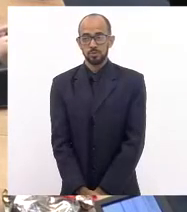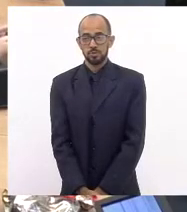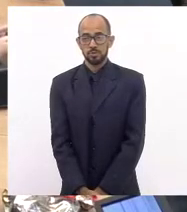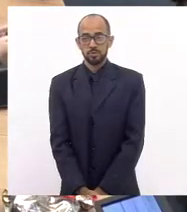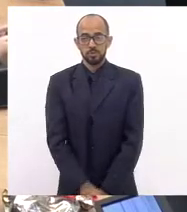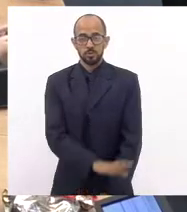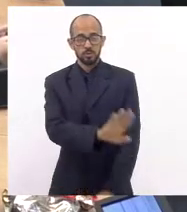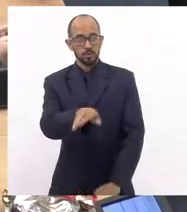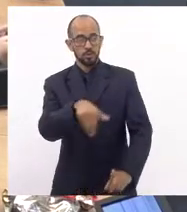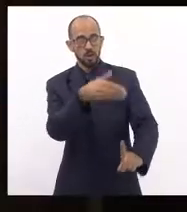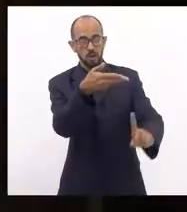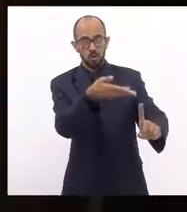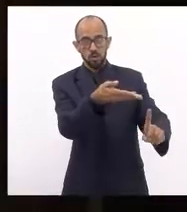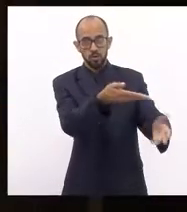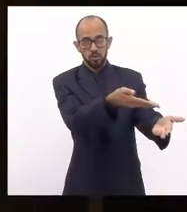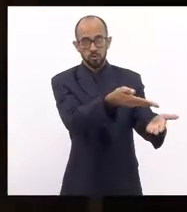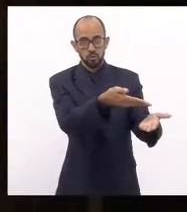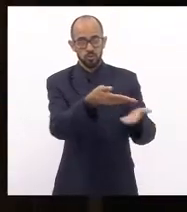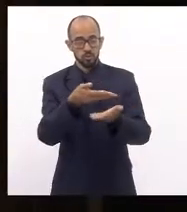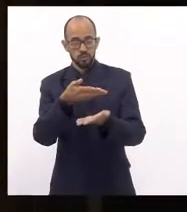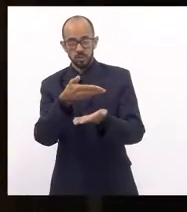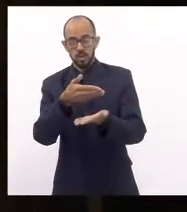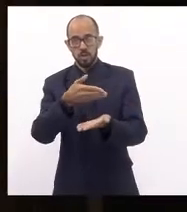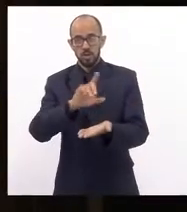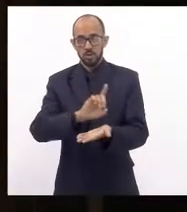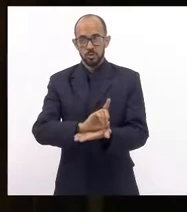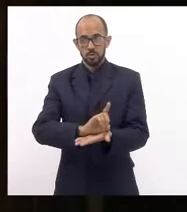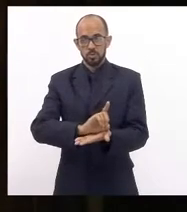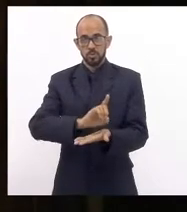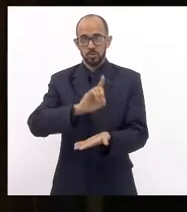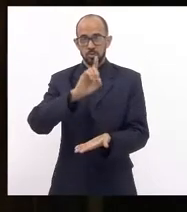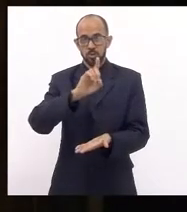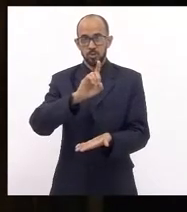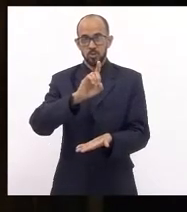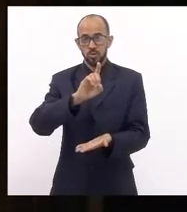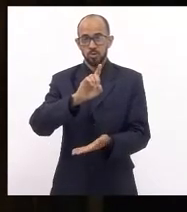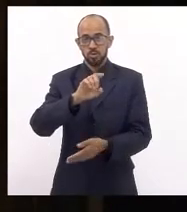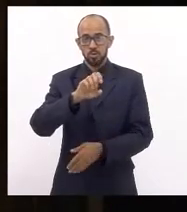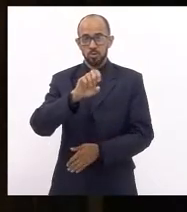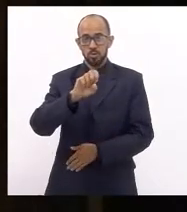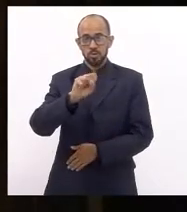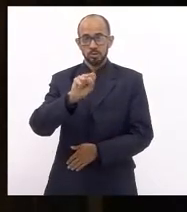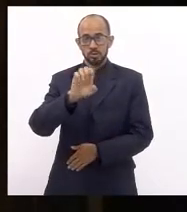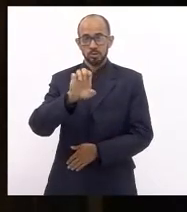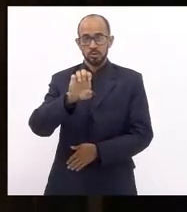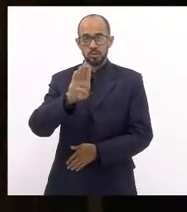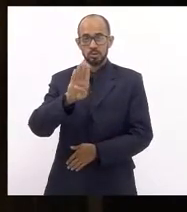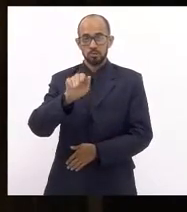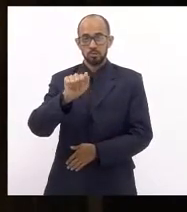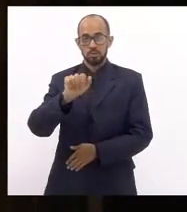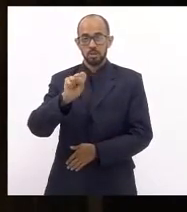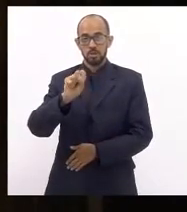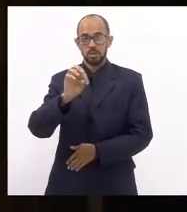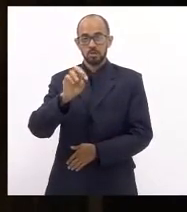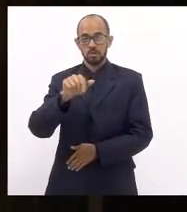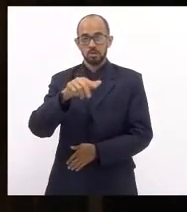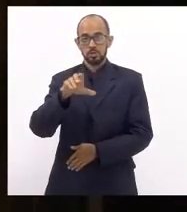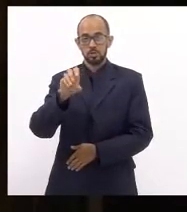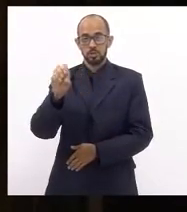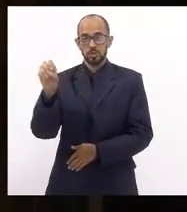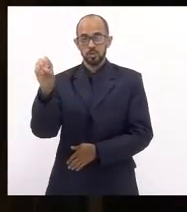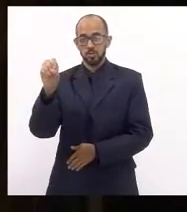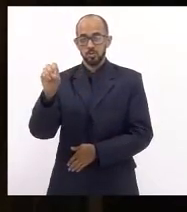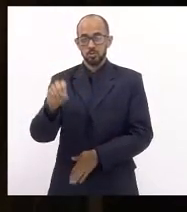Tenho a honra de chamar o excelentíssimo doutor Sebastião Casemiro de Azevedo.